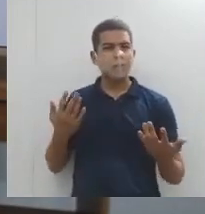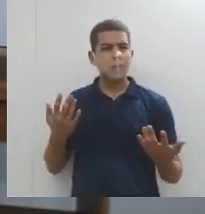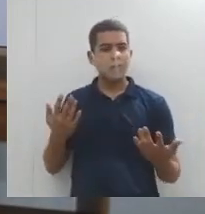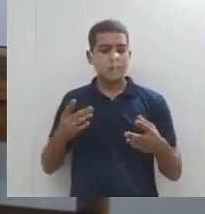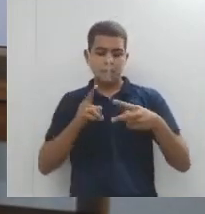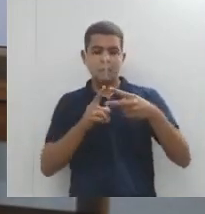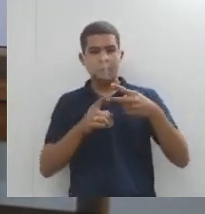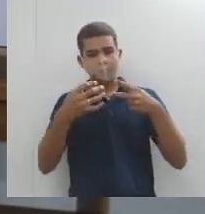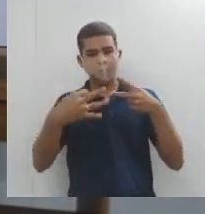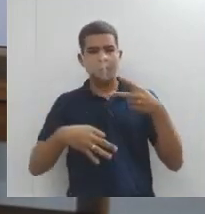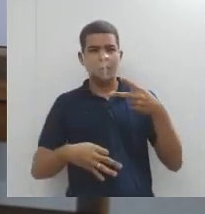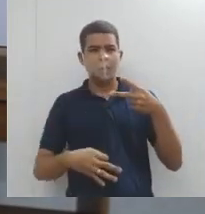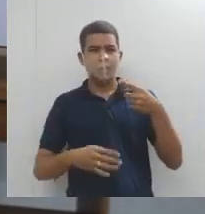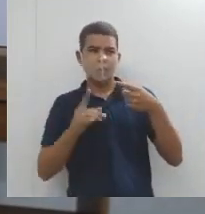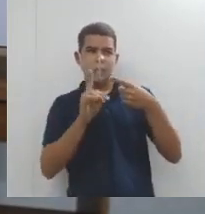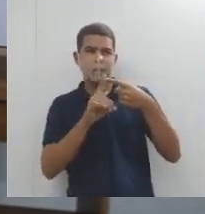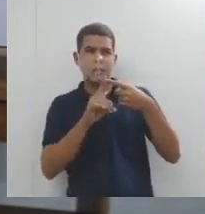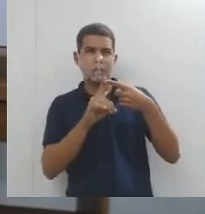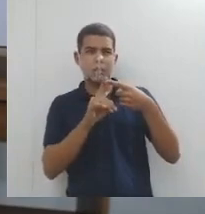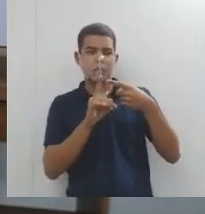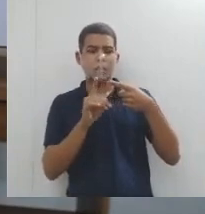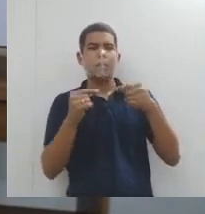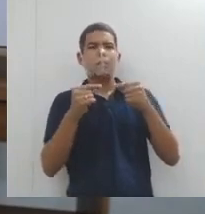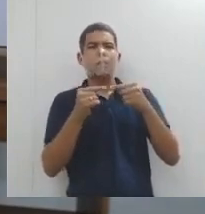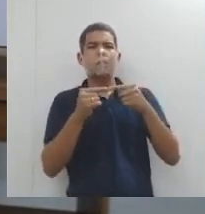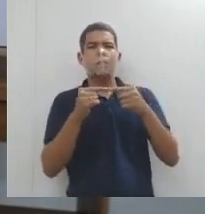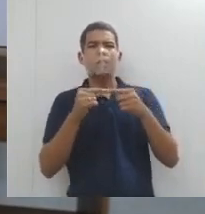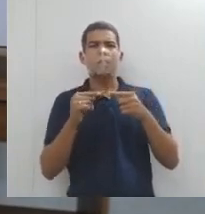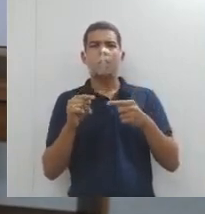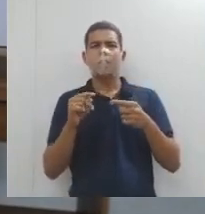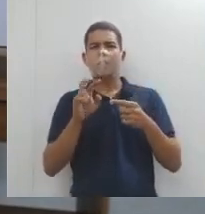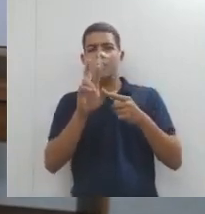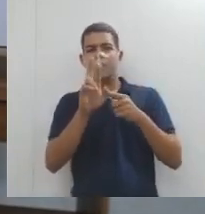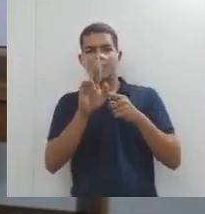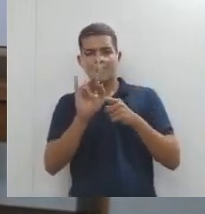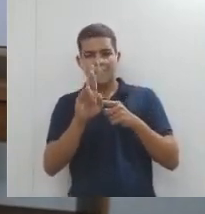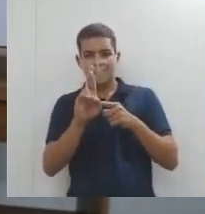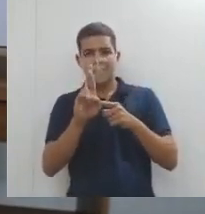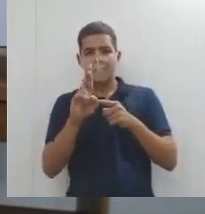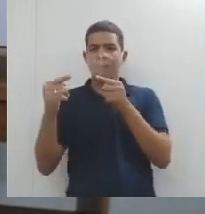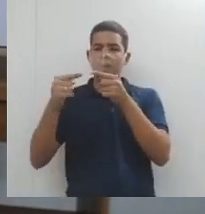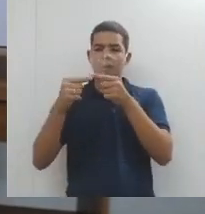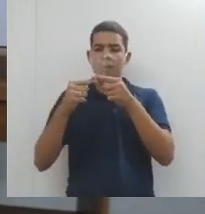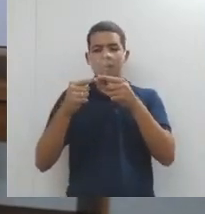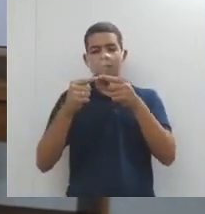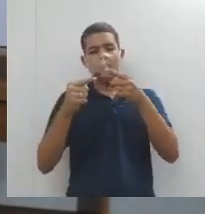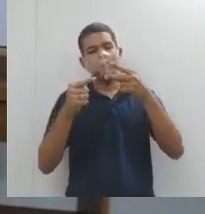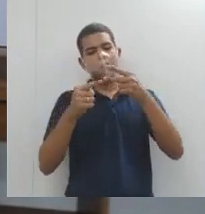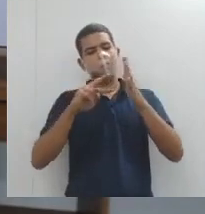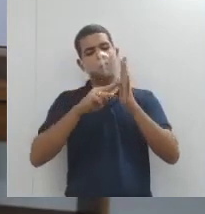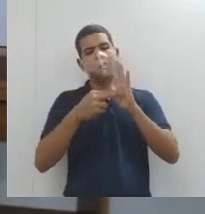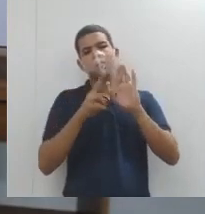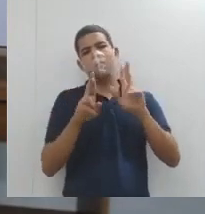um sentido, na primeira. E na segunda frase, ele está sendo empregado em outro sentido. Eu quero chamar a atenção de vocês